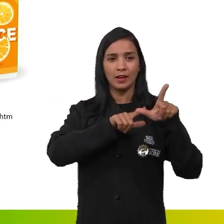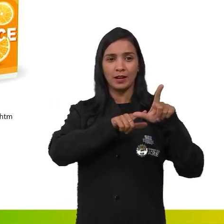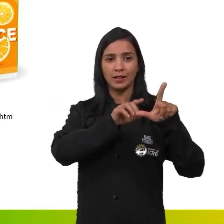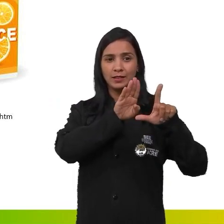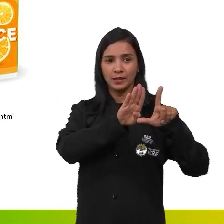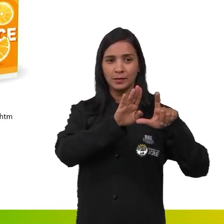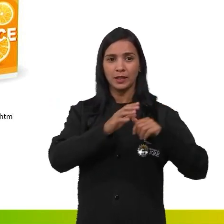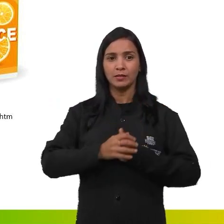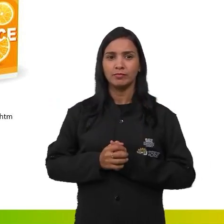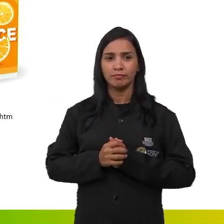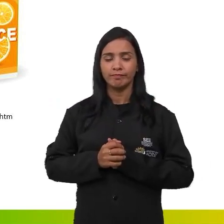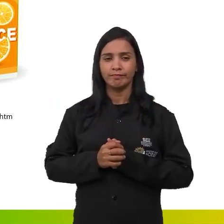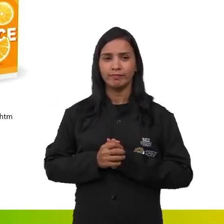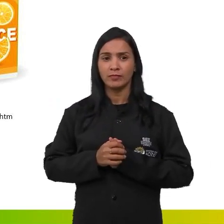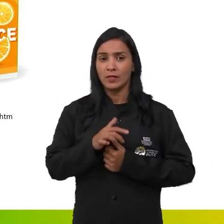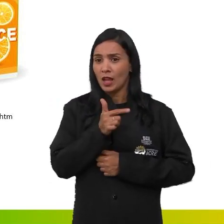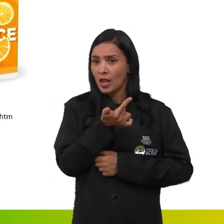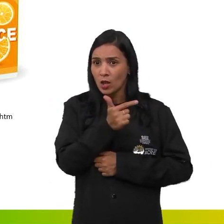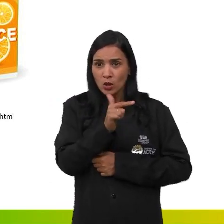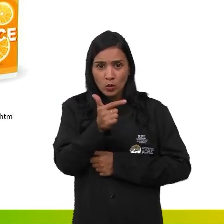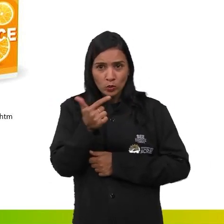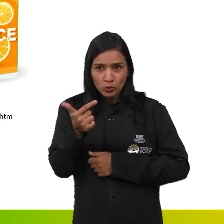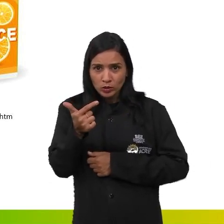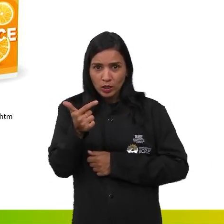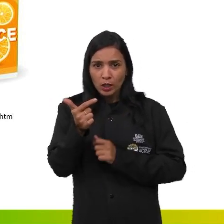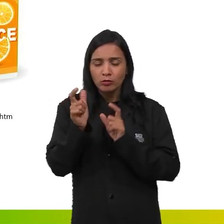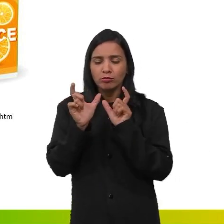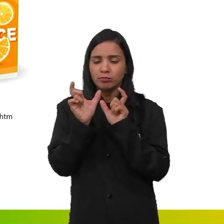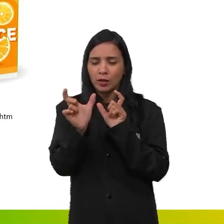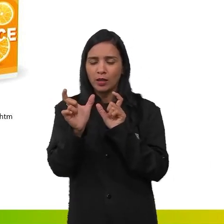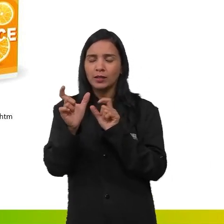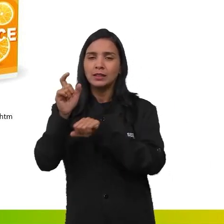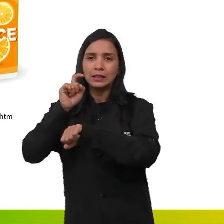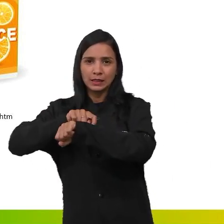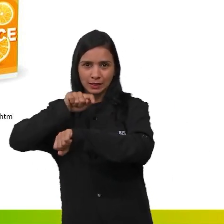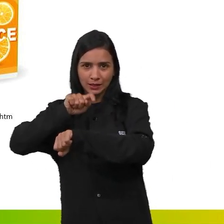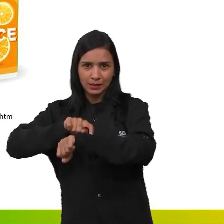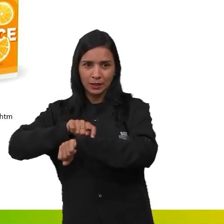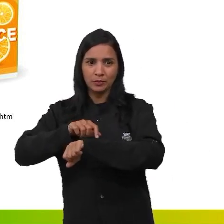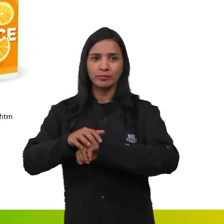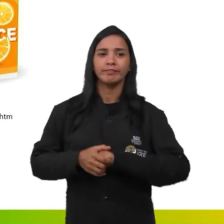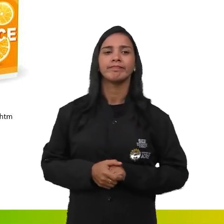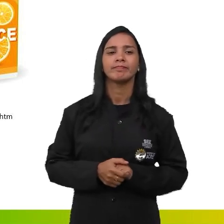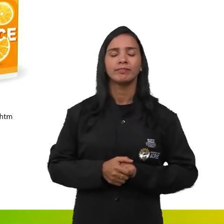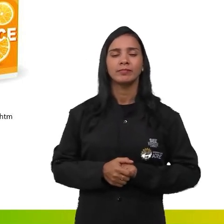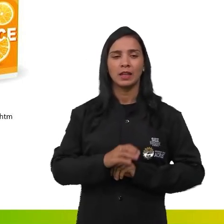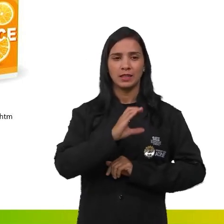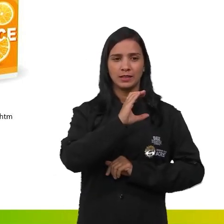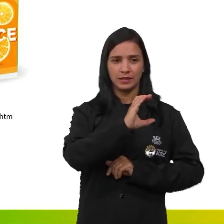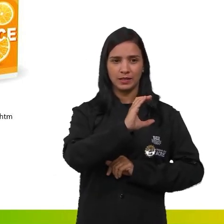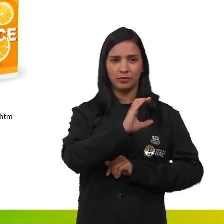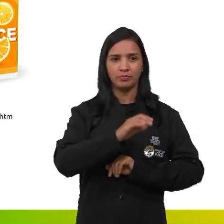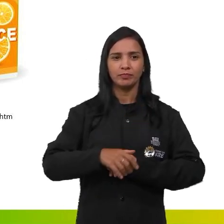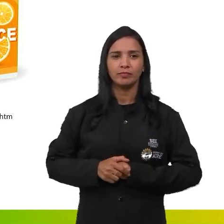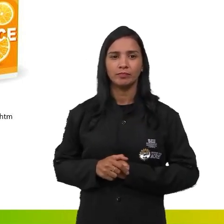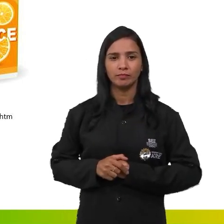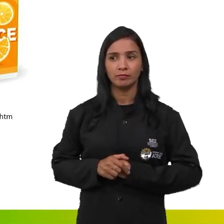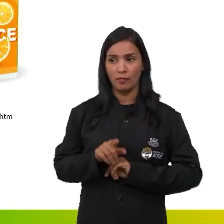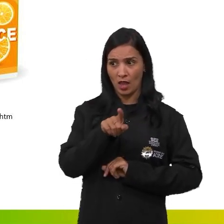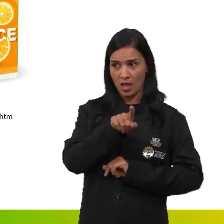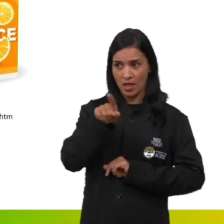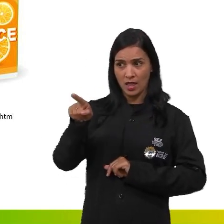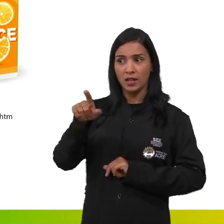não tenho tempo. Na letra C, they have questions.